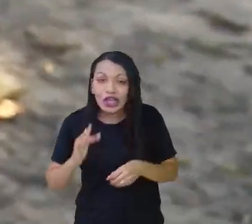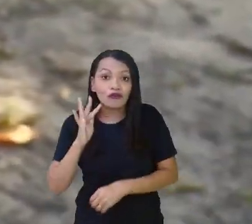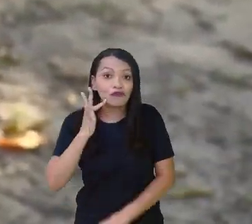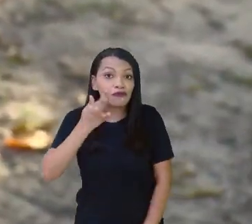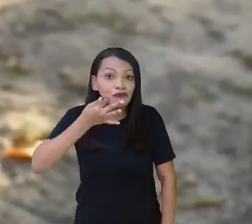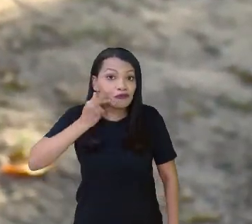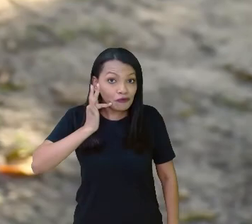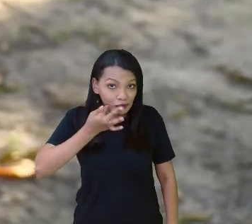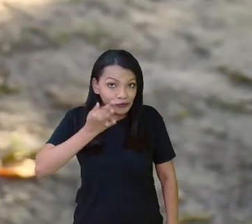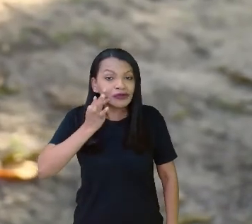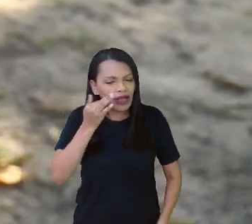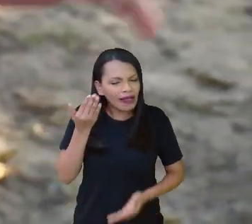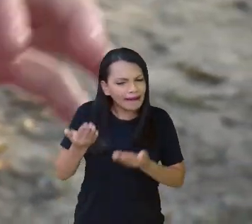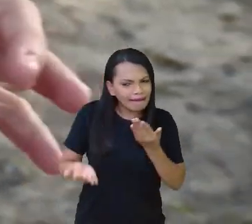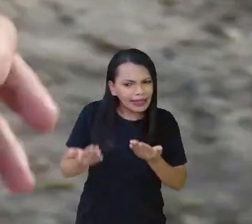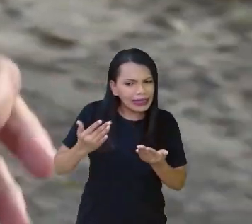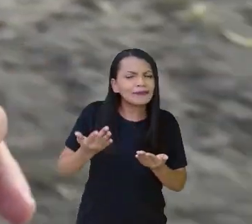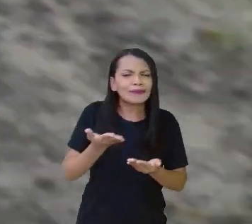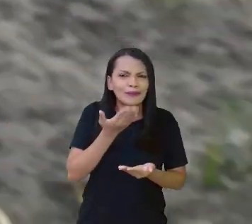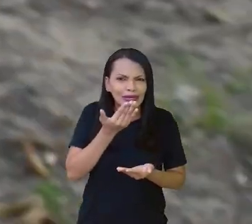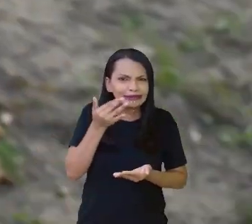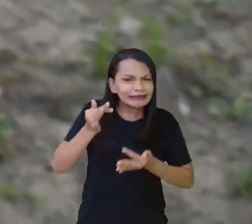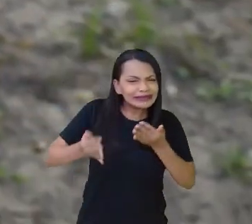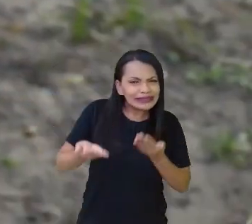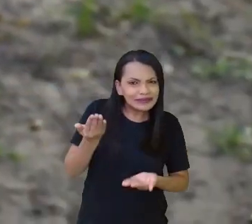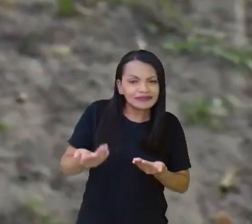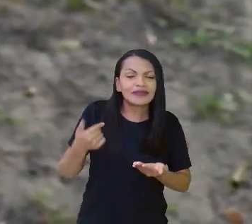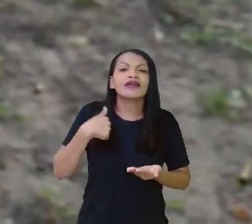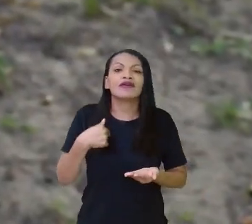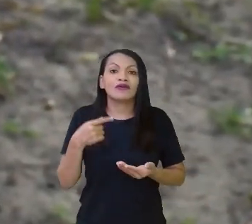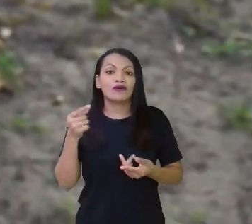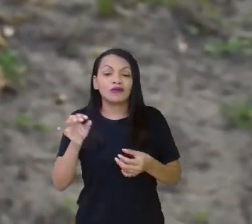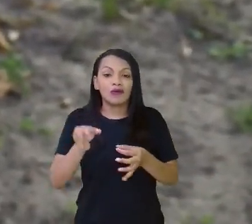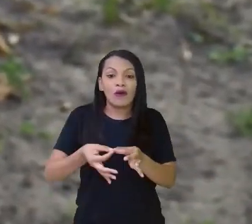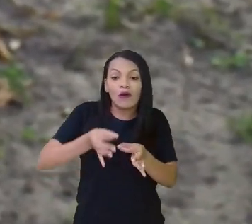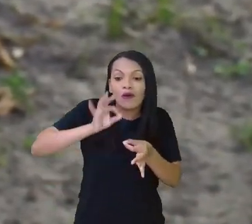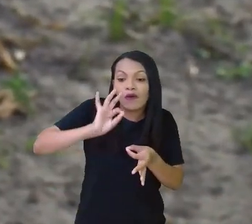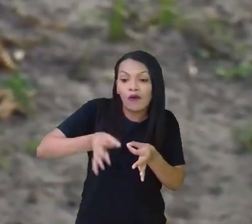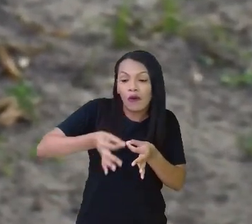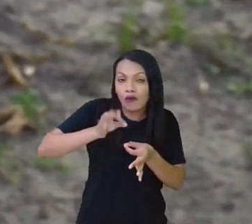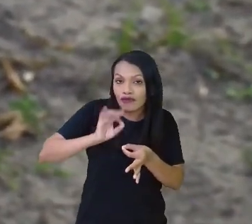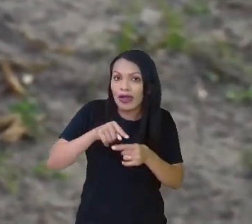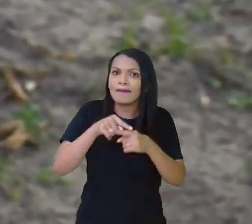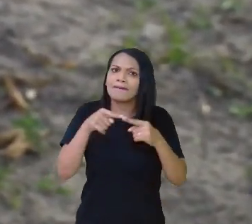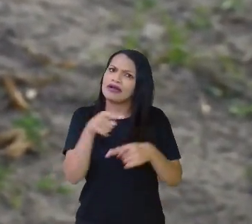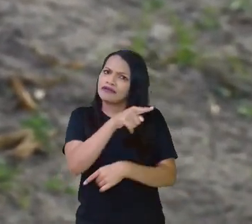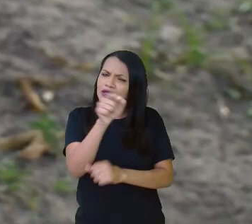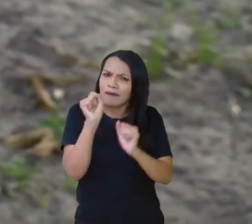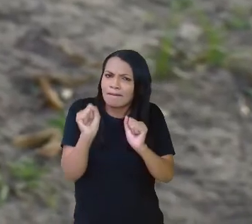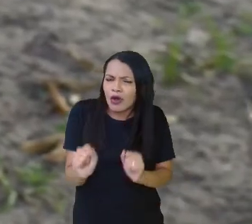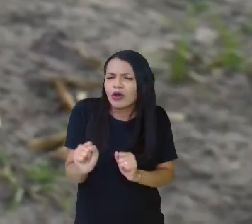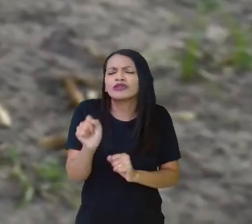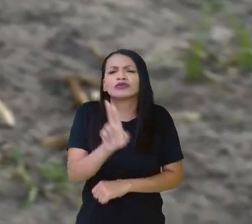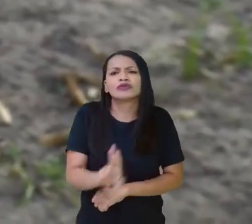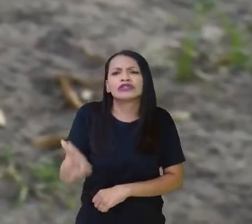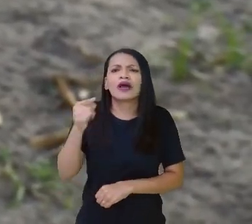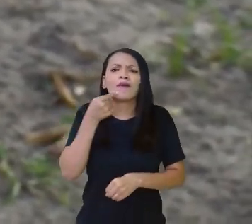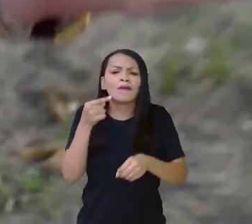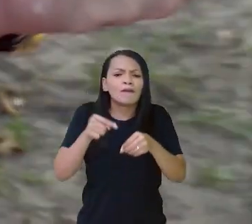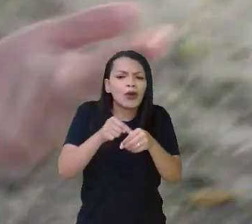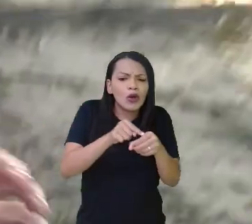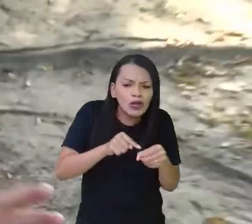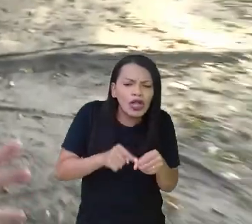alimentação equilibrada? Eu trouxe aqui uva, mas vocês podem utilizar morango, pode